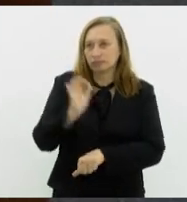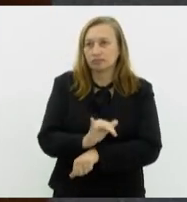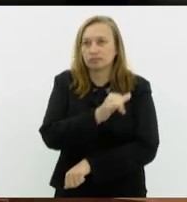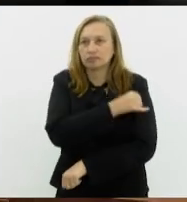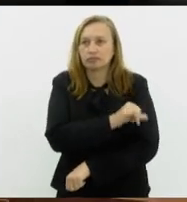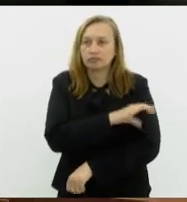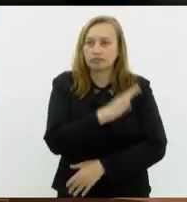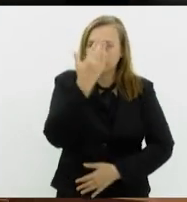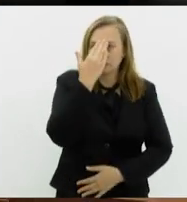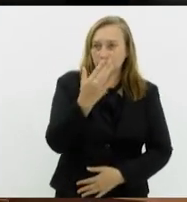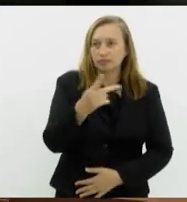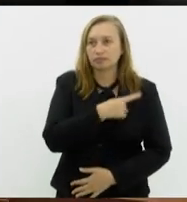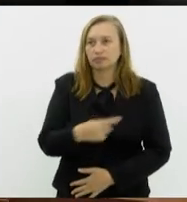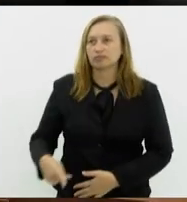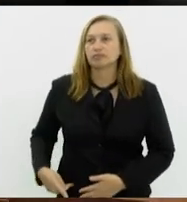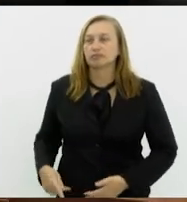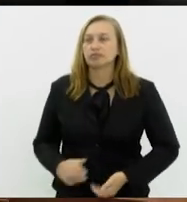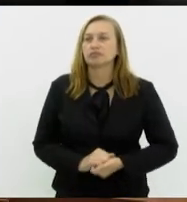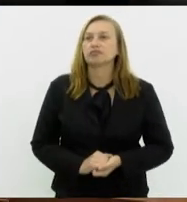presidenta.